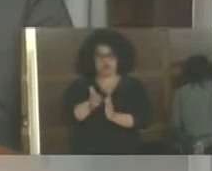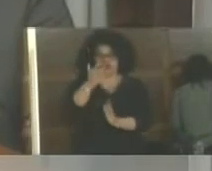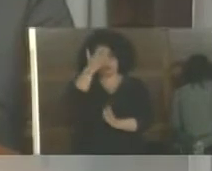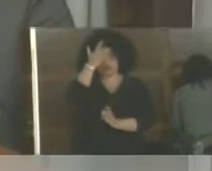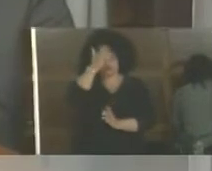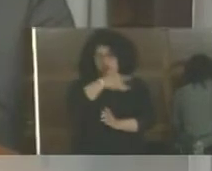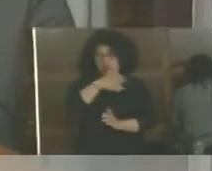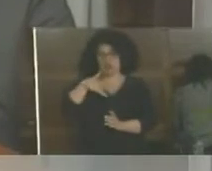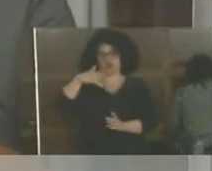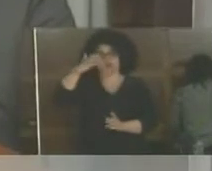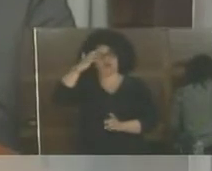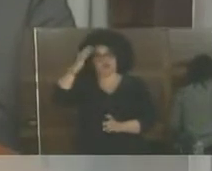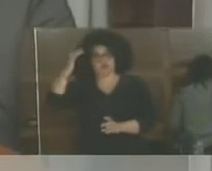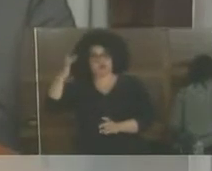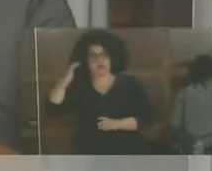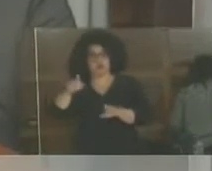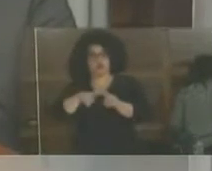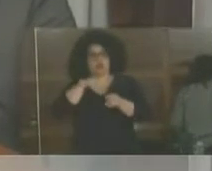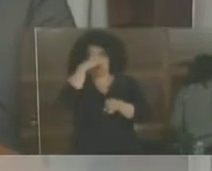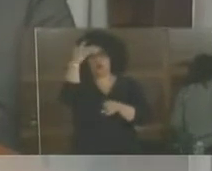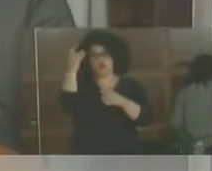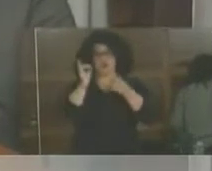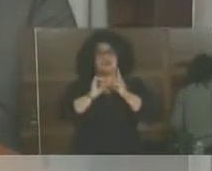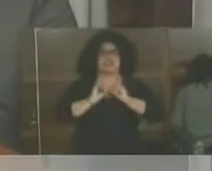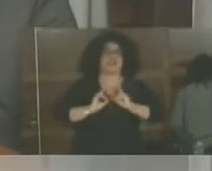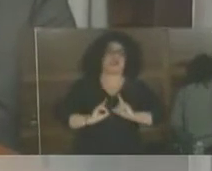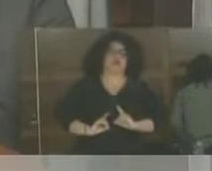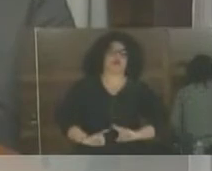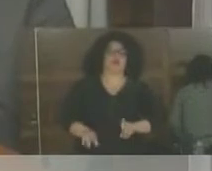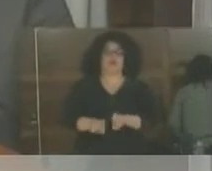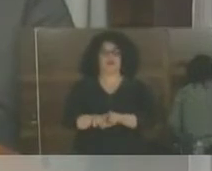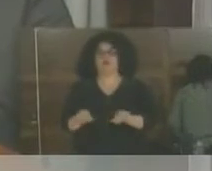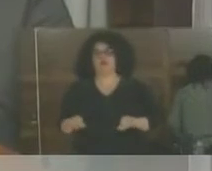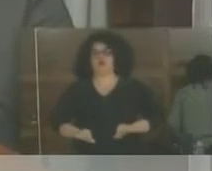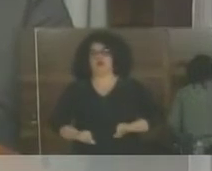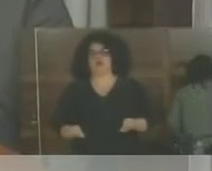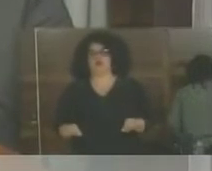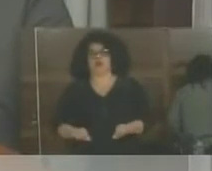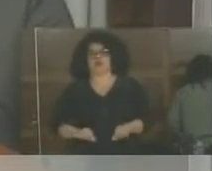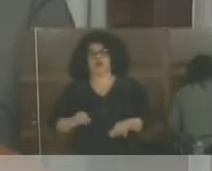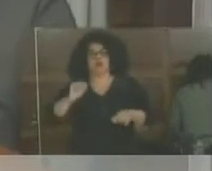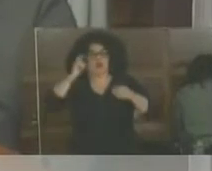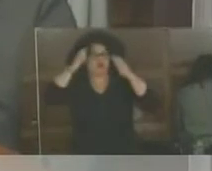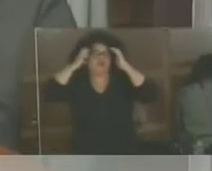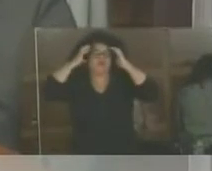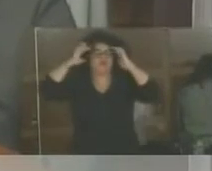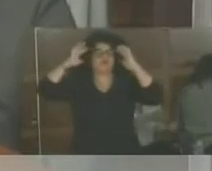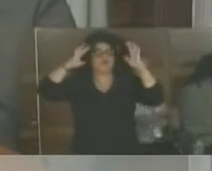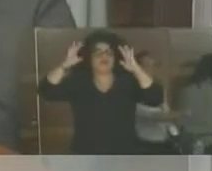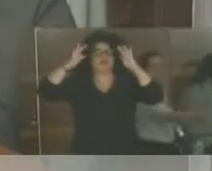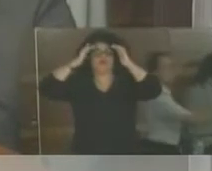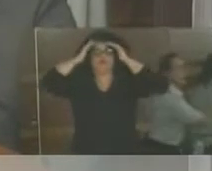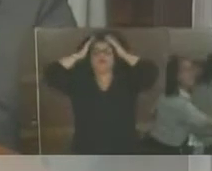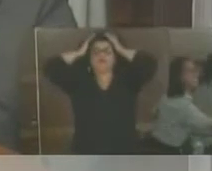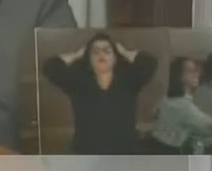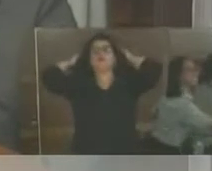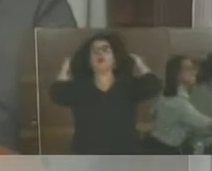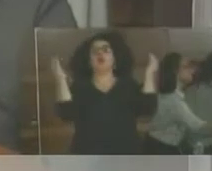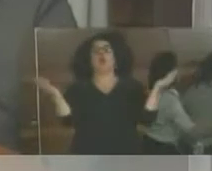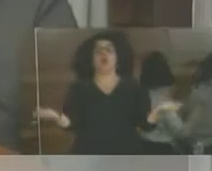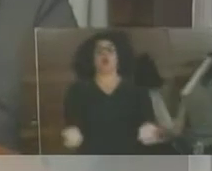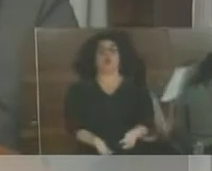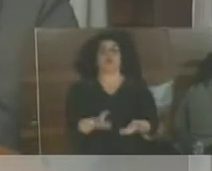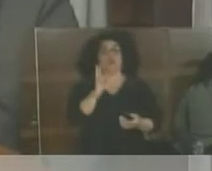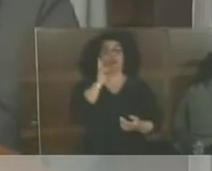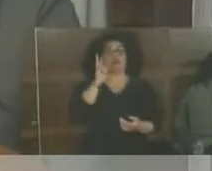ao portador de transtorno depressivo e outros de intenso sofrimento psíquico. Os números de casos de suicídio registrados